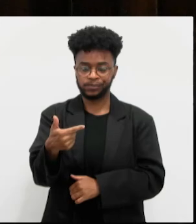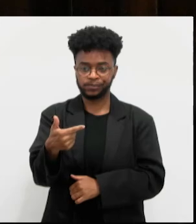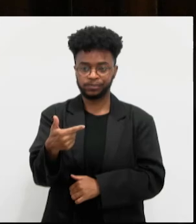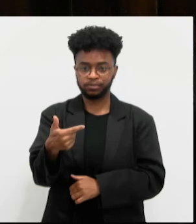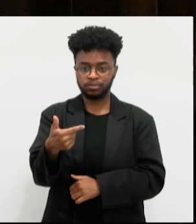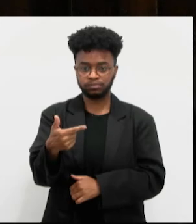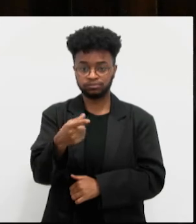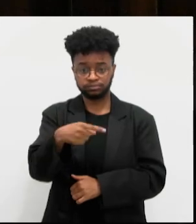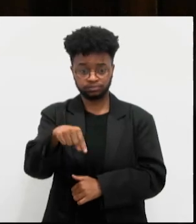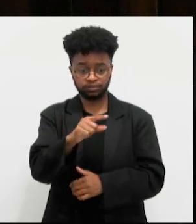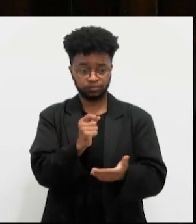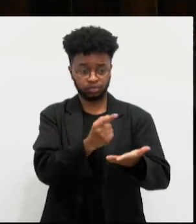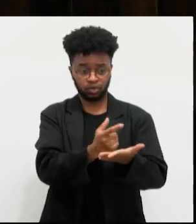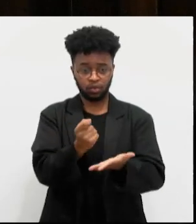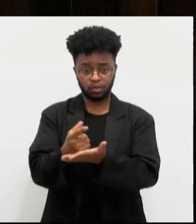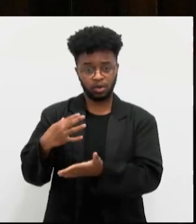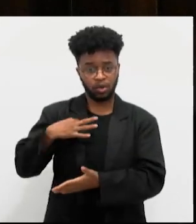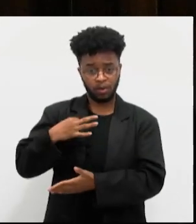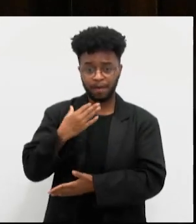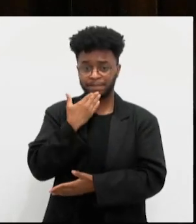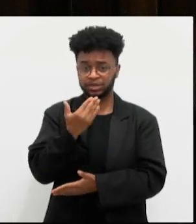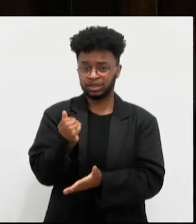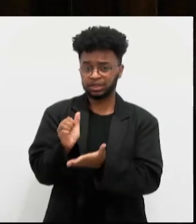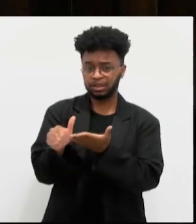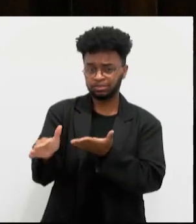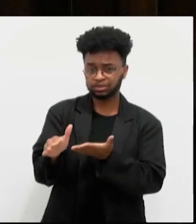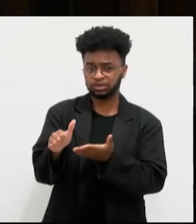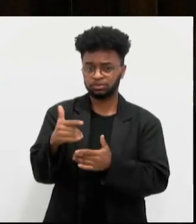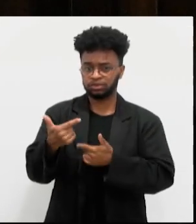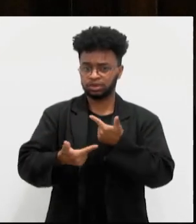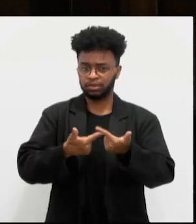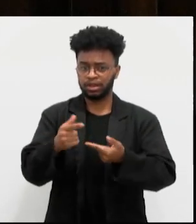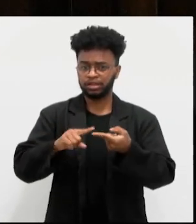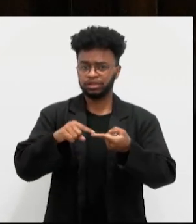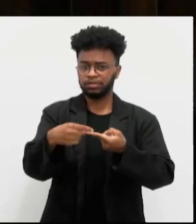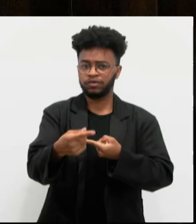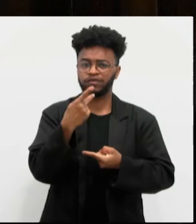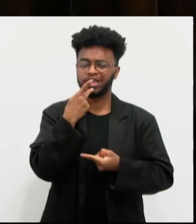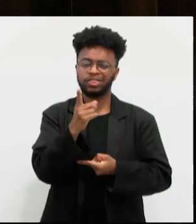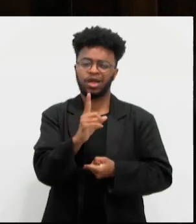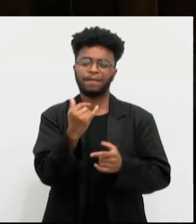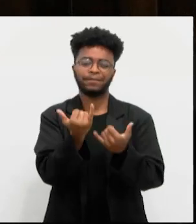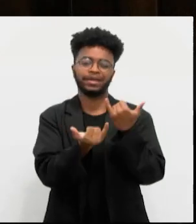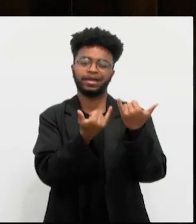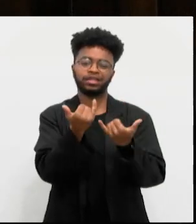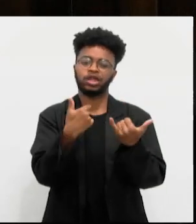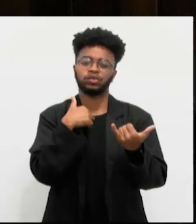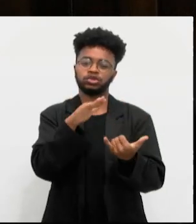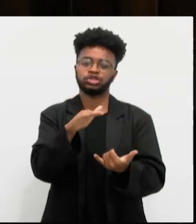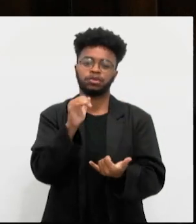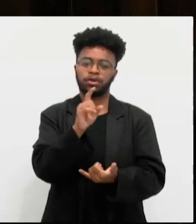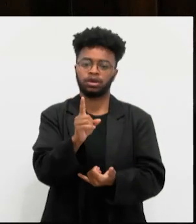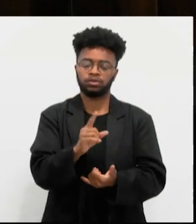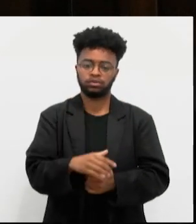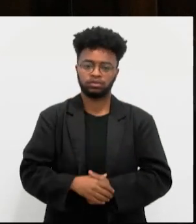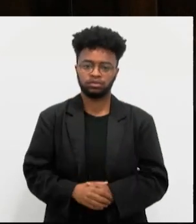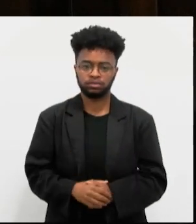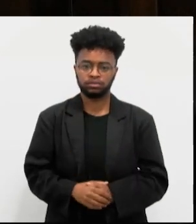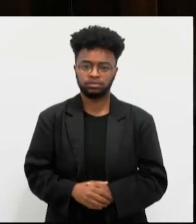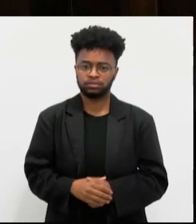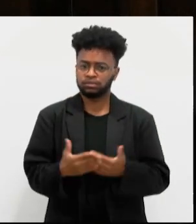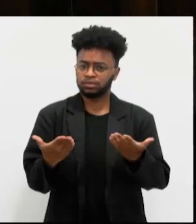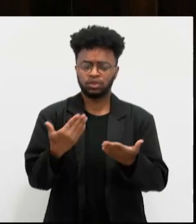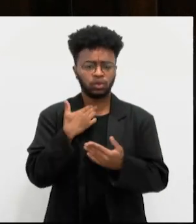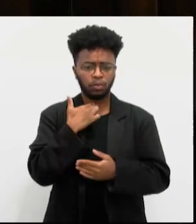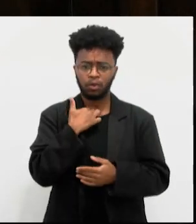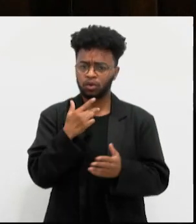eles comparem enxoval, pedir demissão de emprego e depois dizer, é brincadeira, eu não estava chamando. Isso não